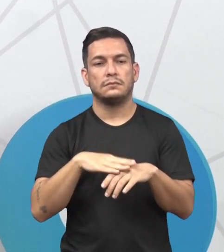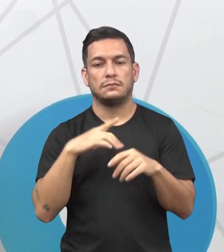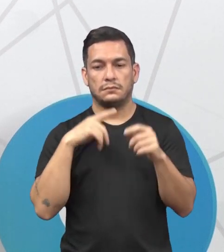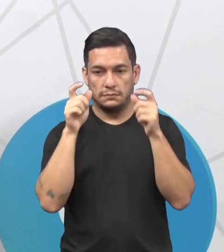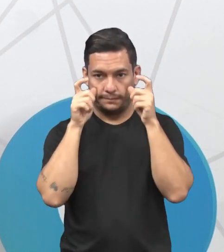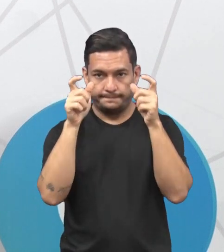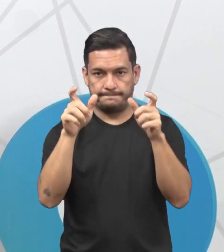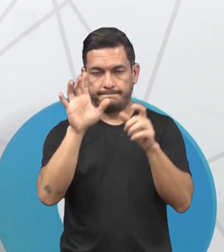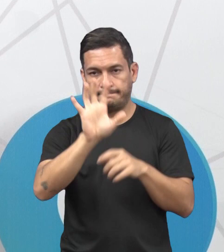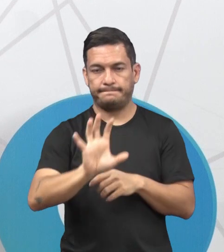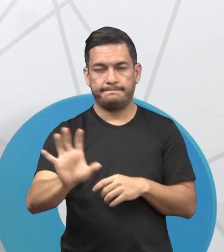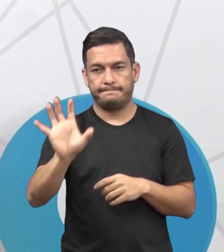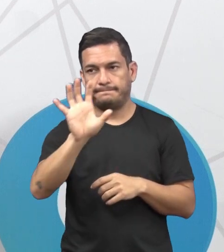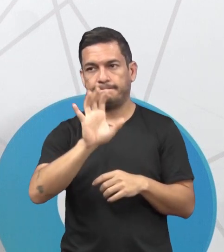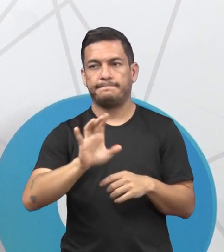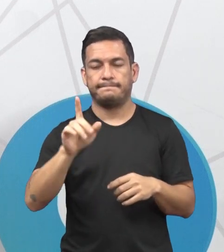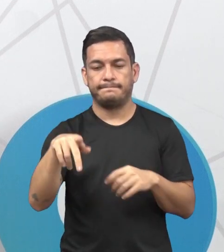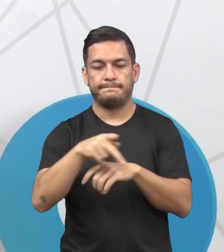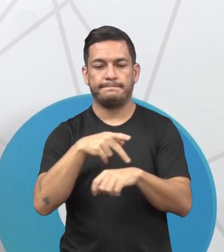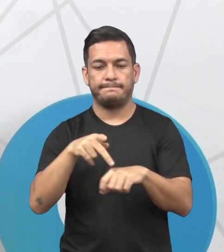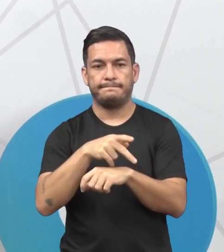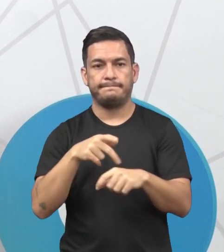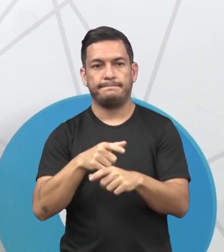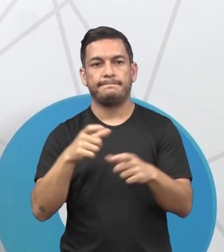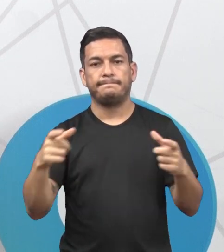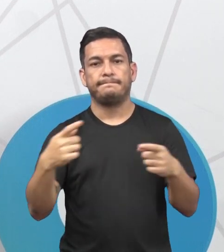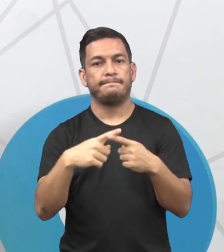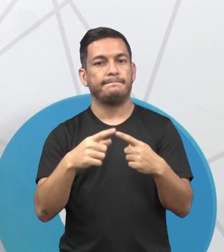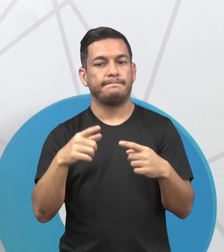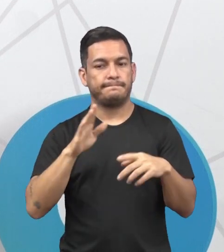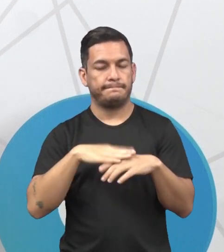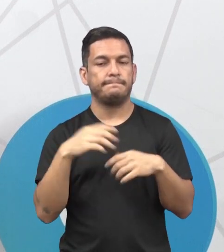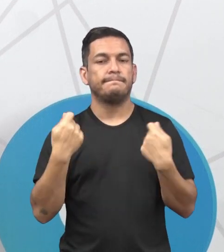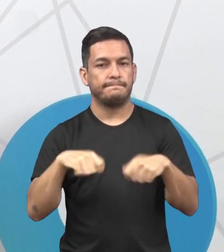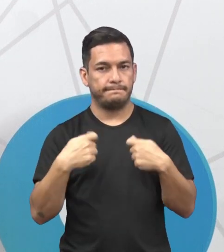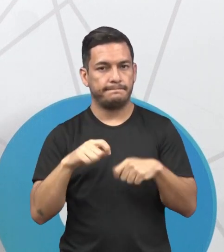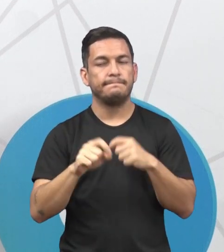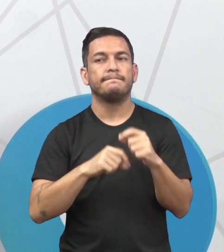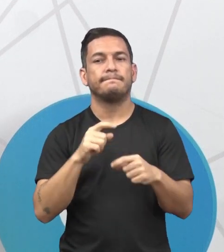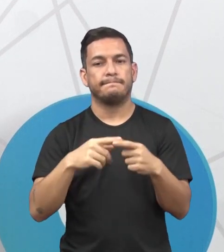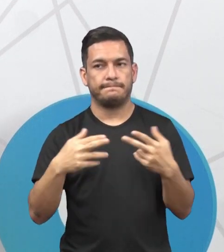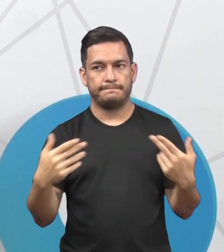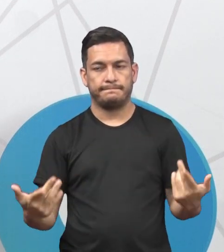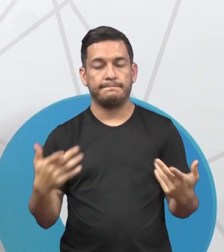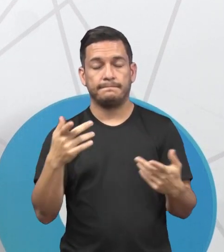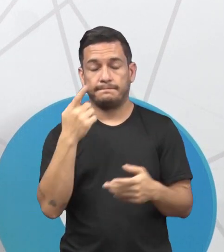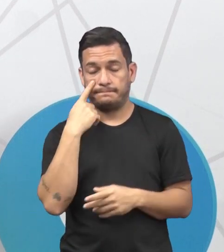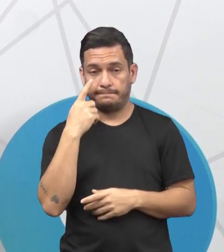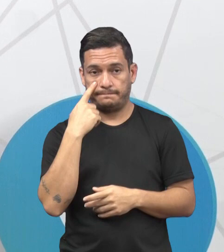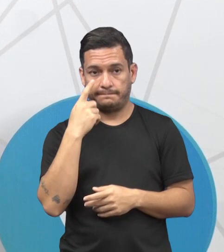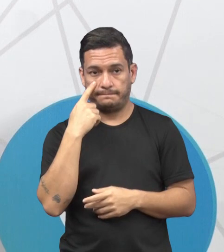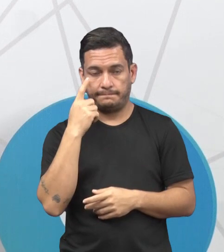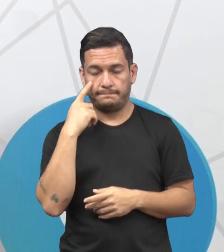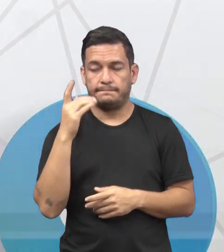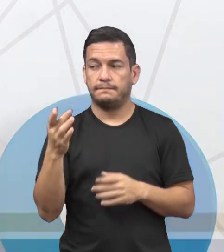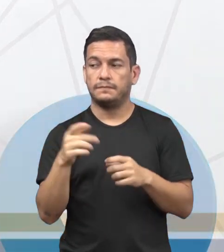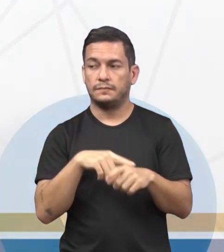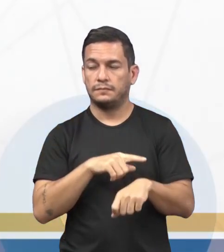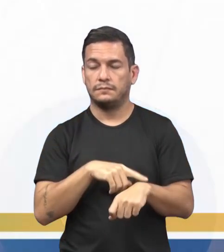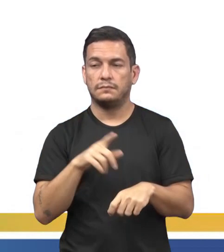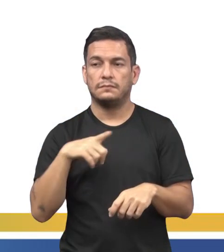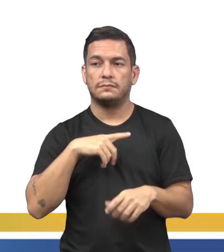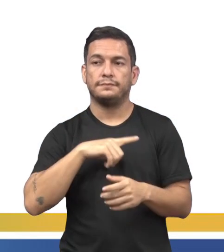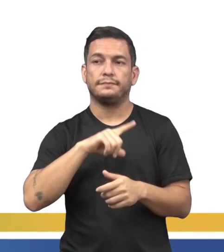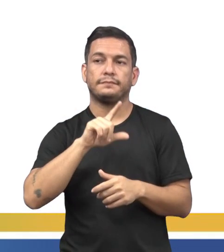nessas regiões são os grandes países, porque eles mais precisam desse material. Então vejam só, a partir desse momento